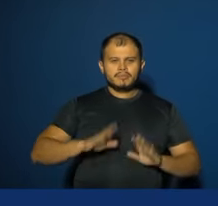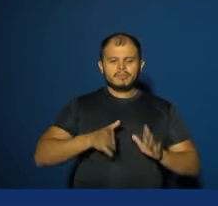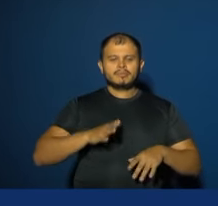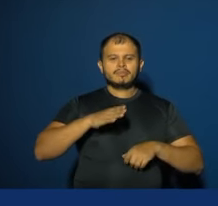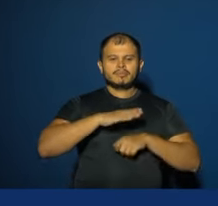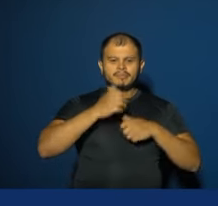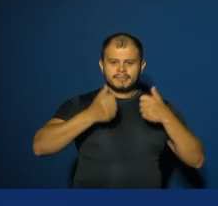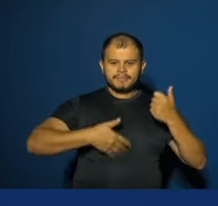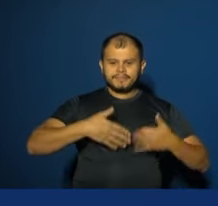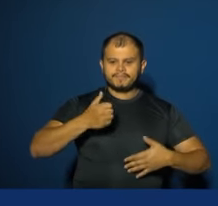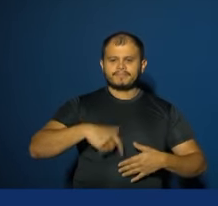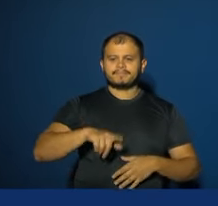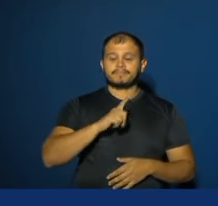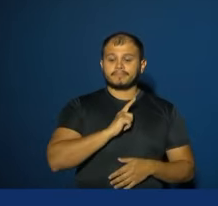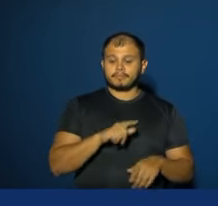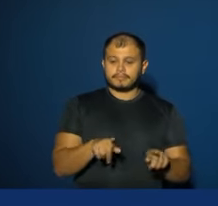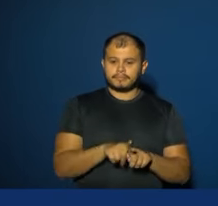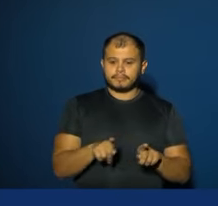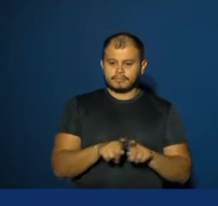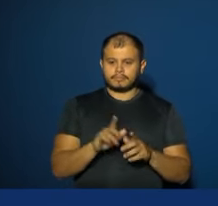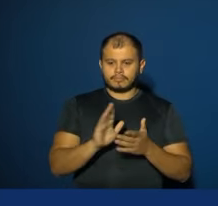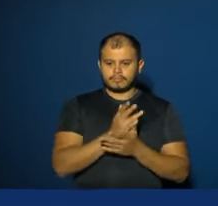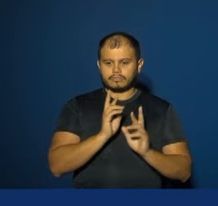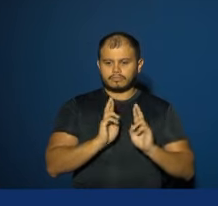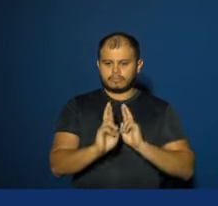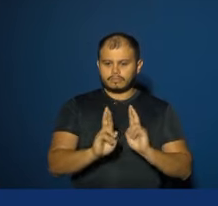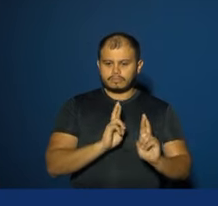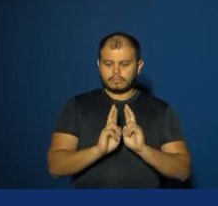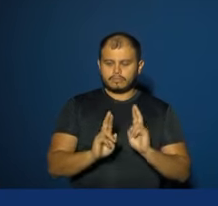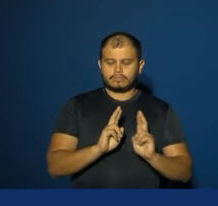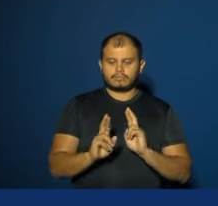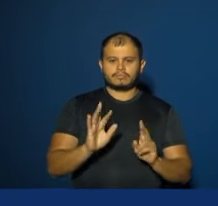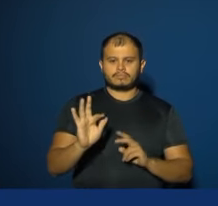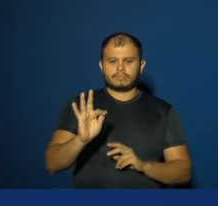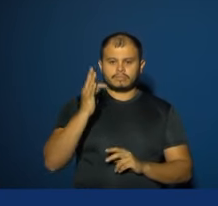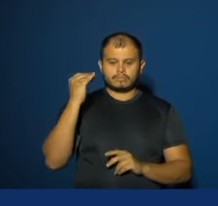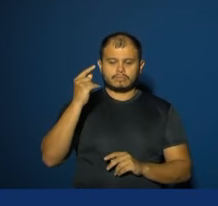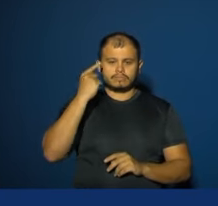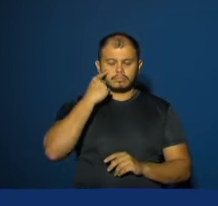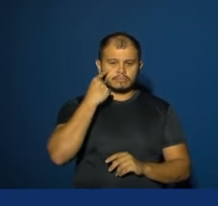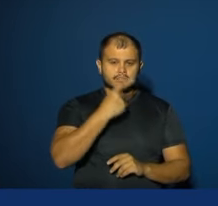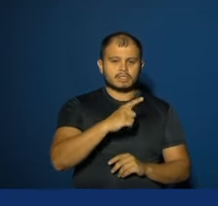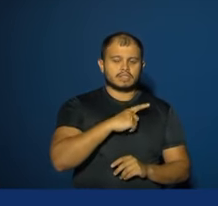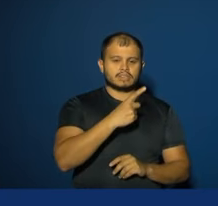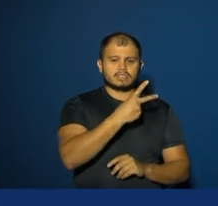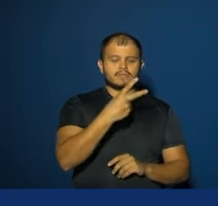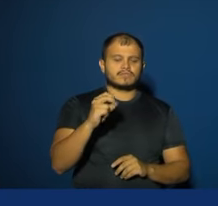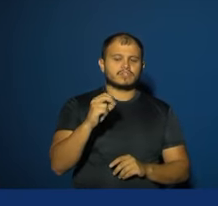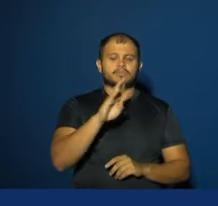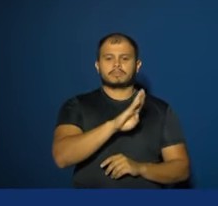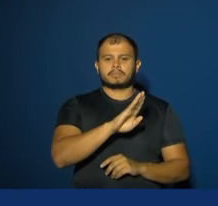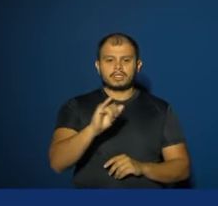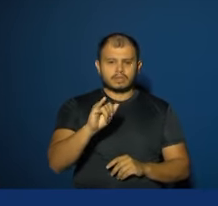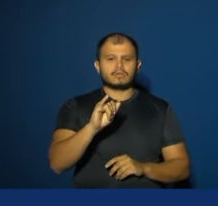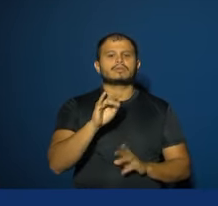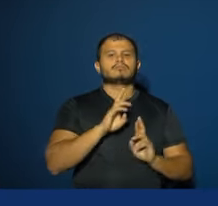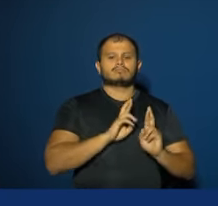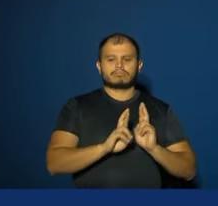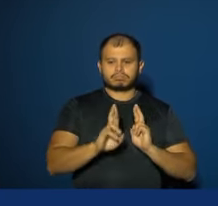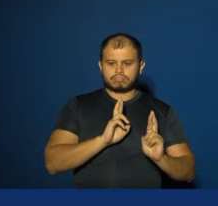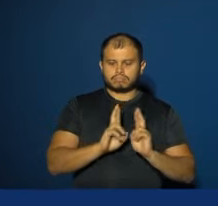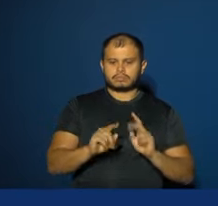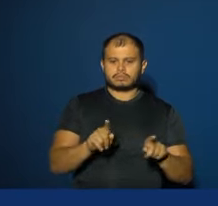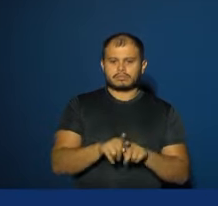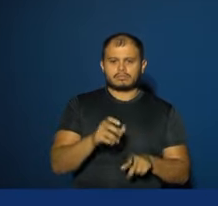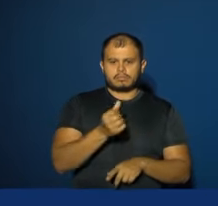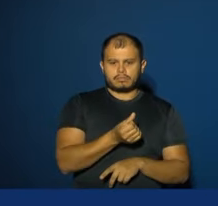de rodovias federais também algumas rodovias estaduais um radar que nós temos para R 120 bilhões de reais em rodovias e